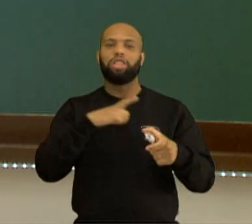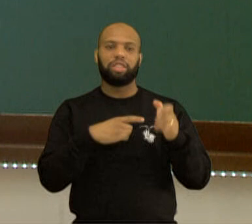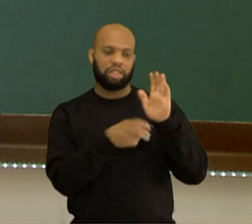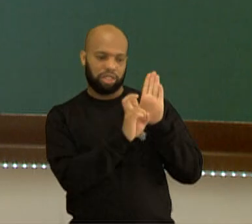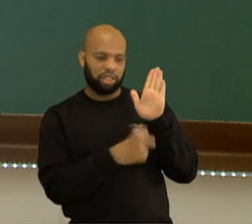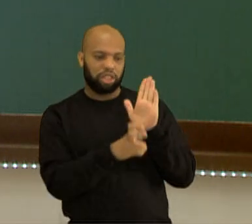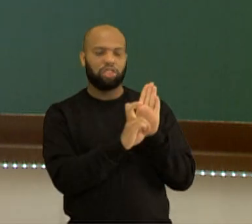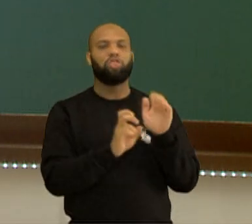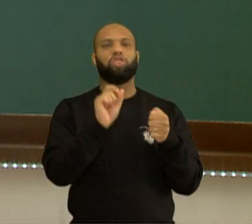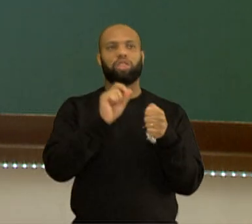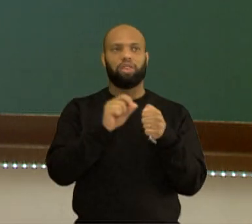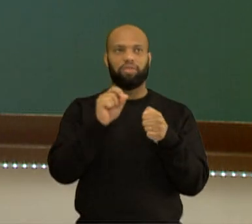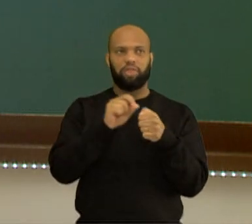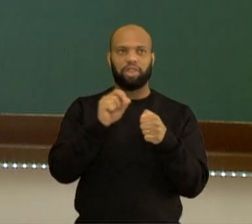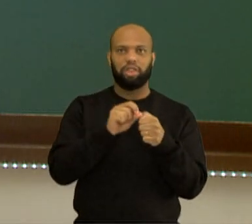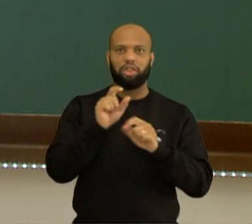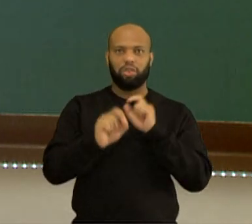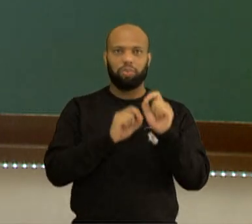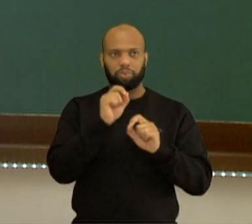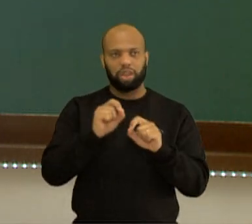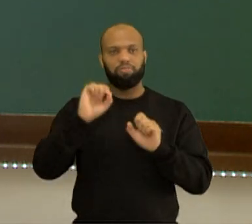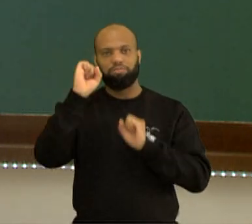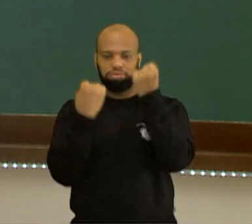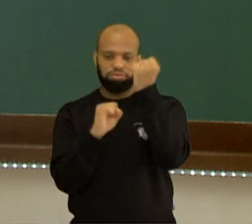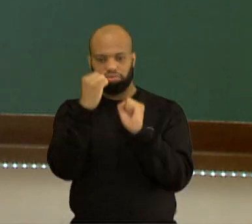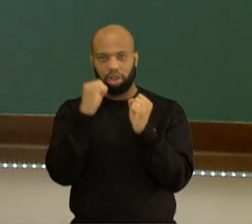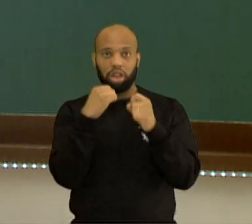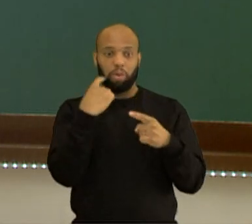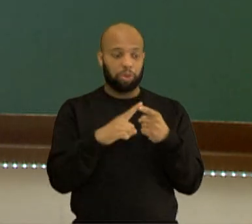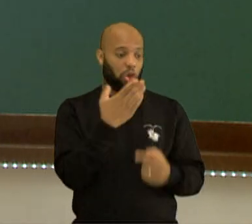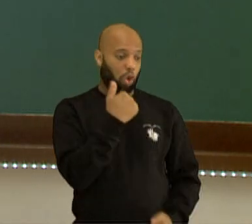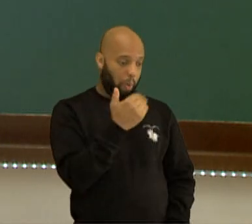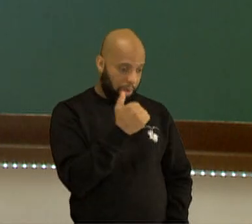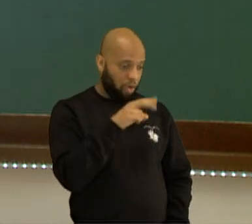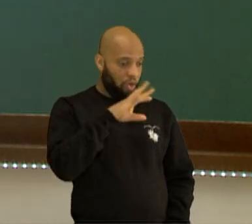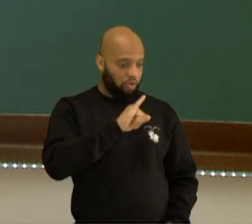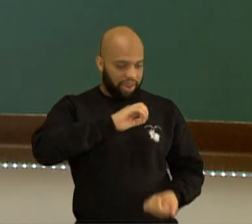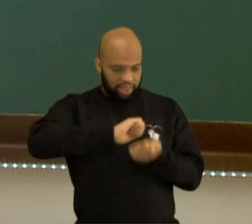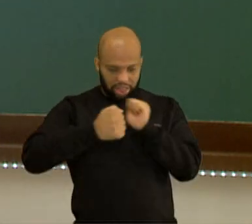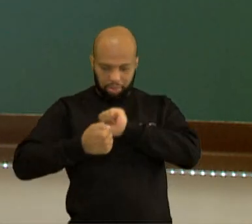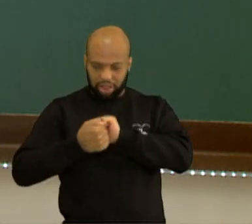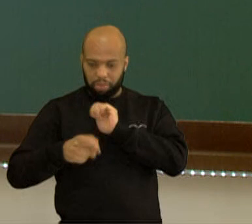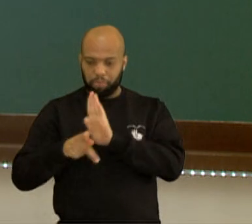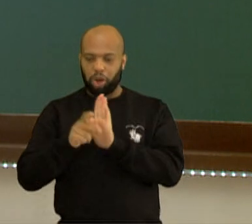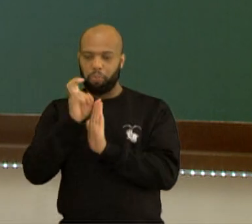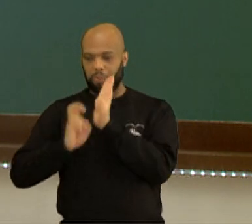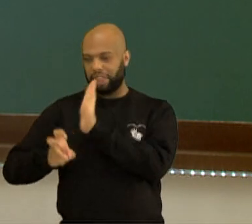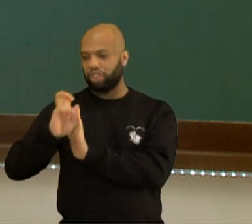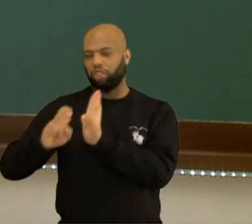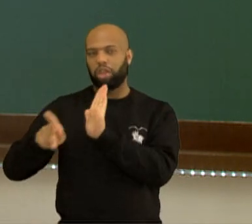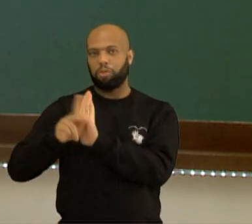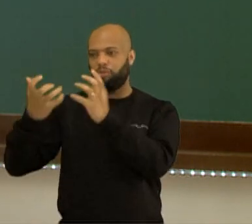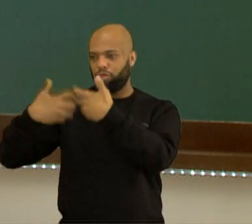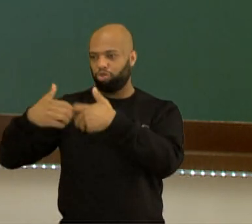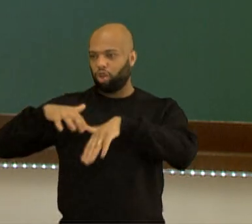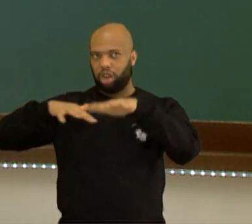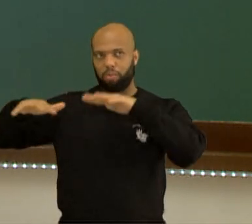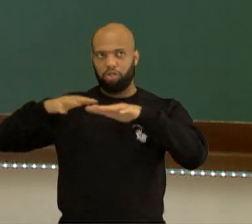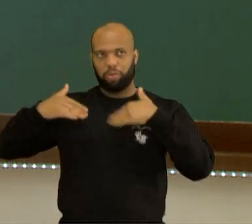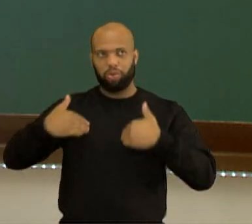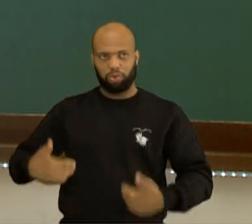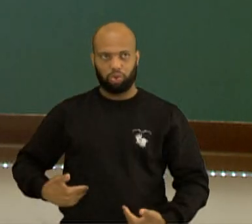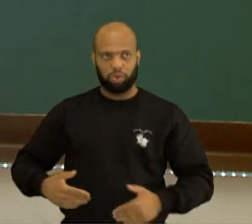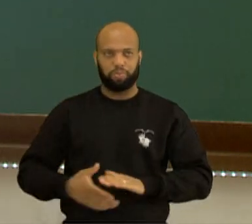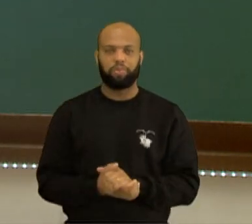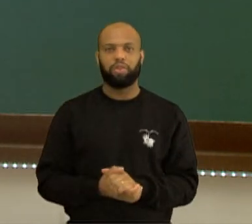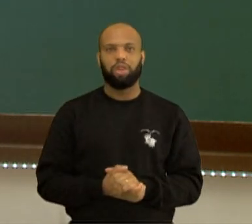para a realização do nosso exercício, porque ele transforma a energia química em energia mecânica, chamamos